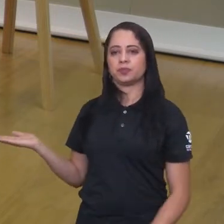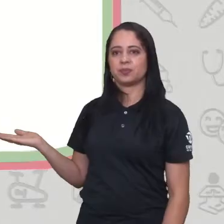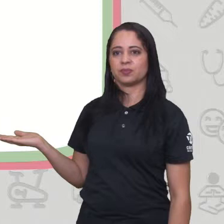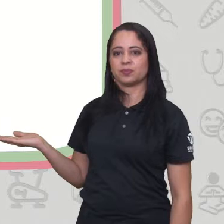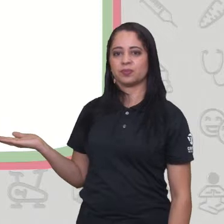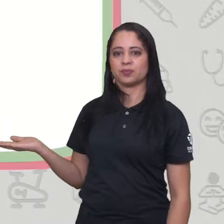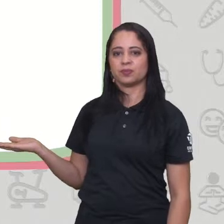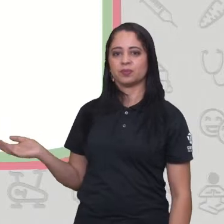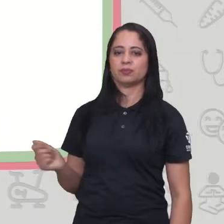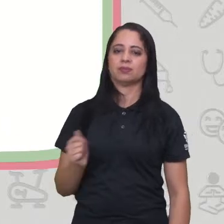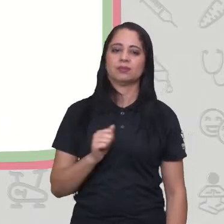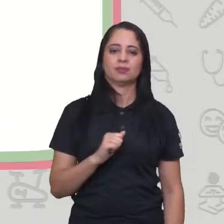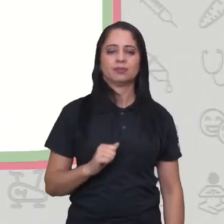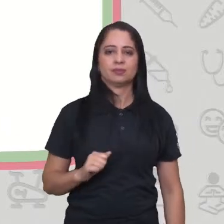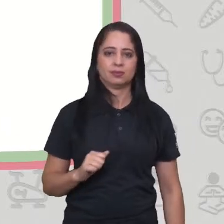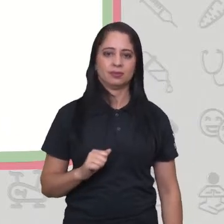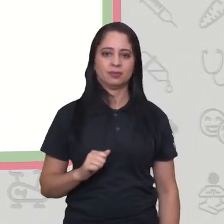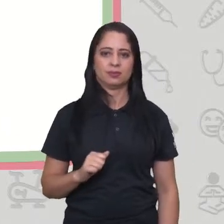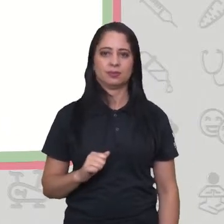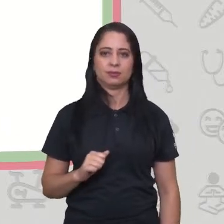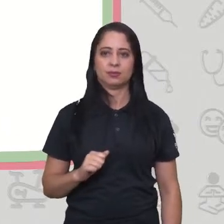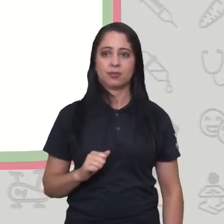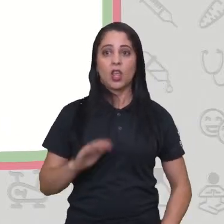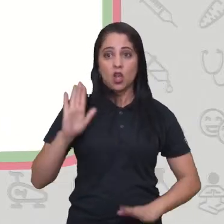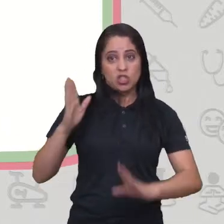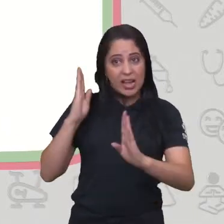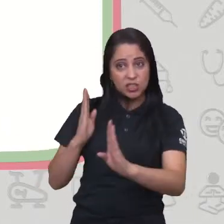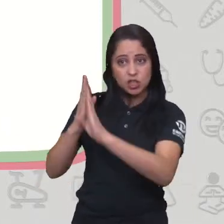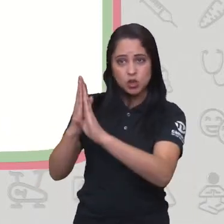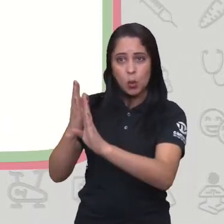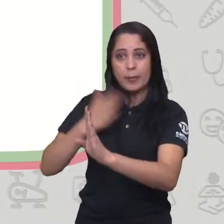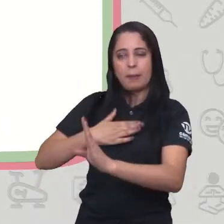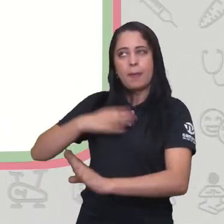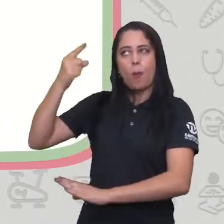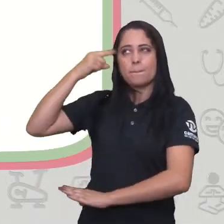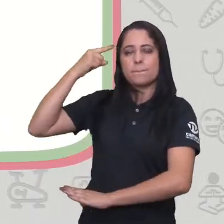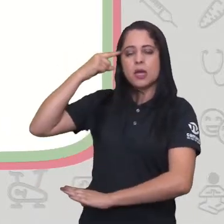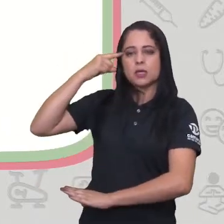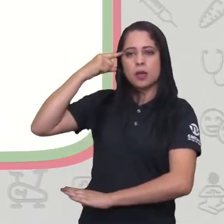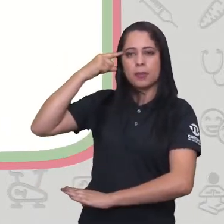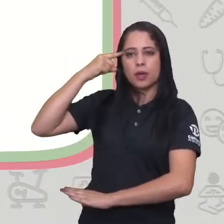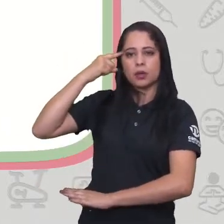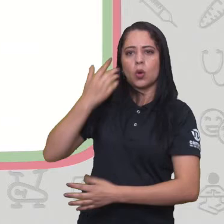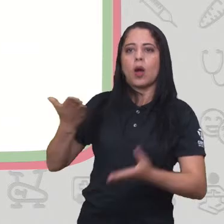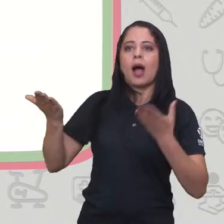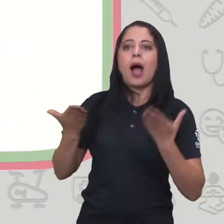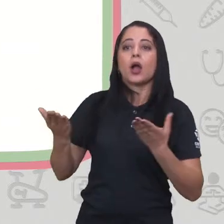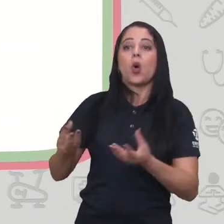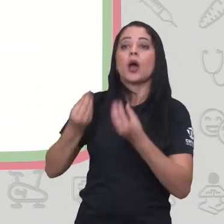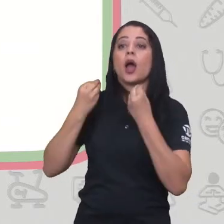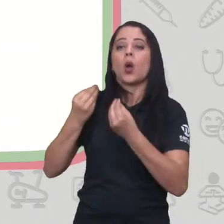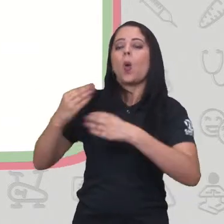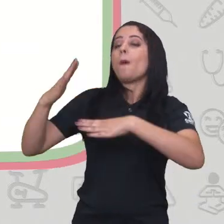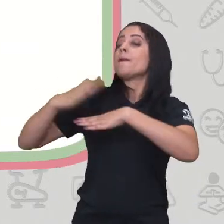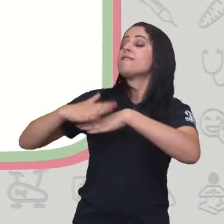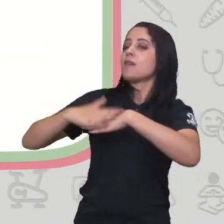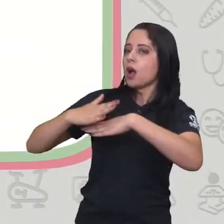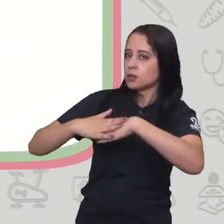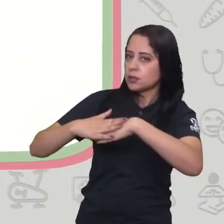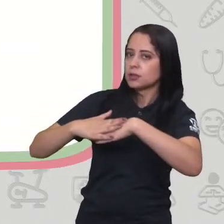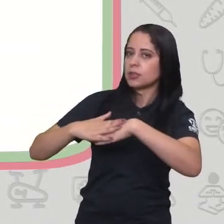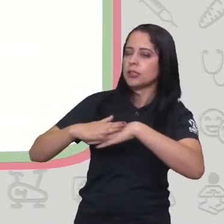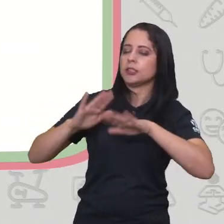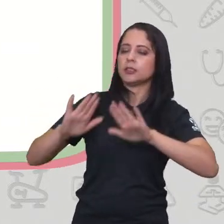Autorregulação. Autorregulação. Eu identifiquei meu pensamento, então agora, o que eu faço com isso? Corrigir a rota. Então,